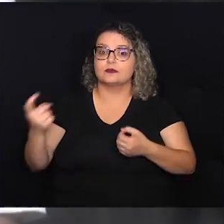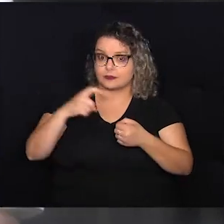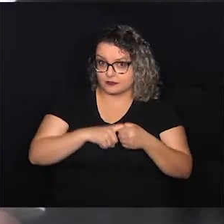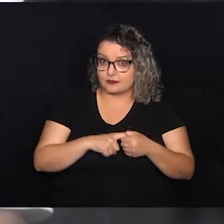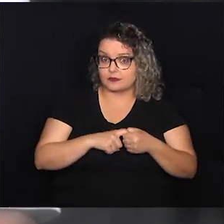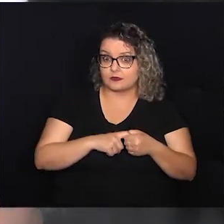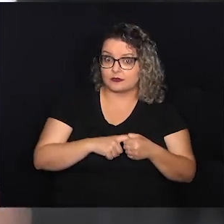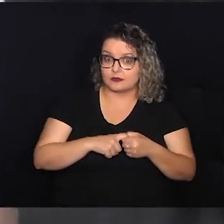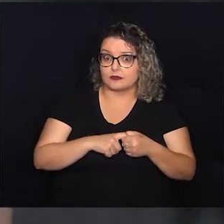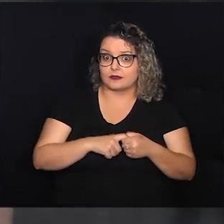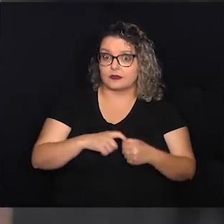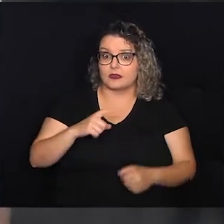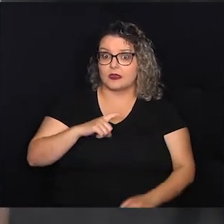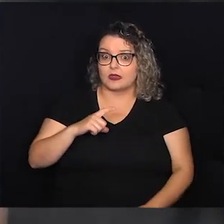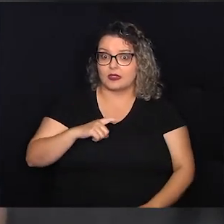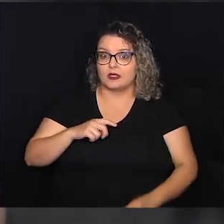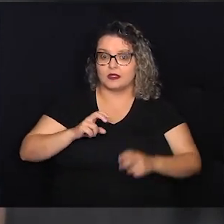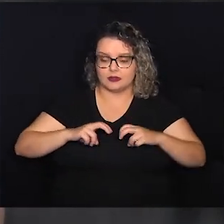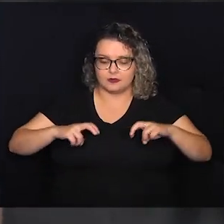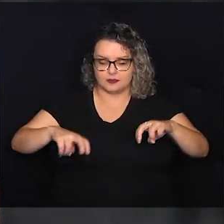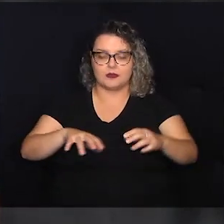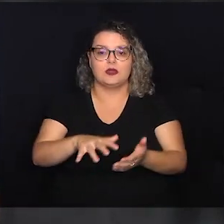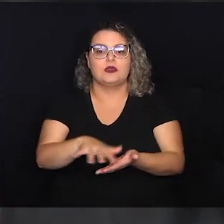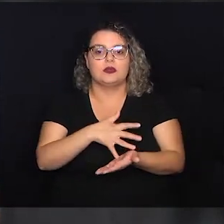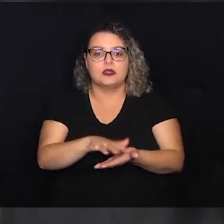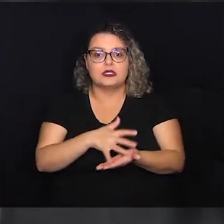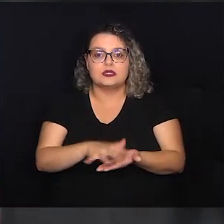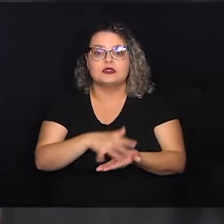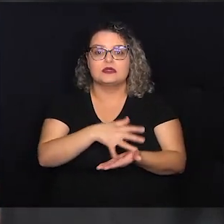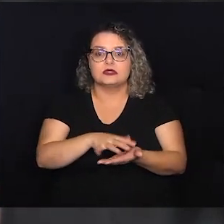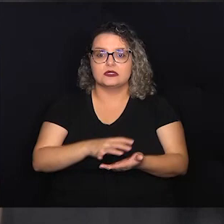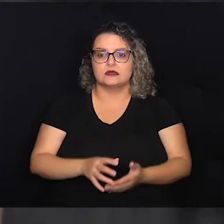No que eu voltei, tinha uma roda de samba.